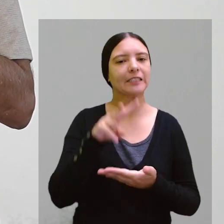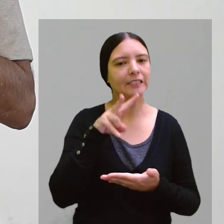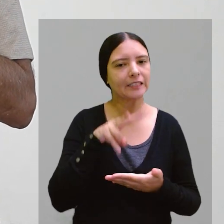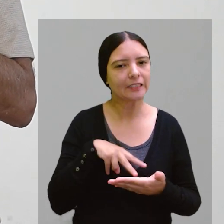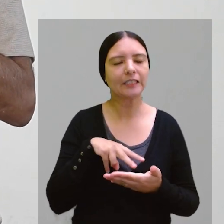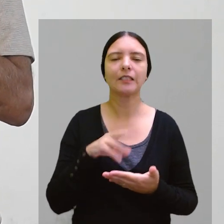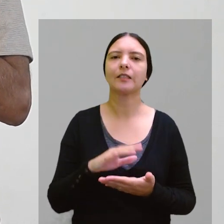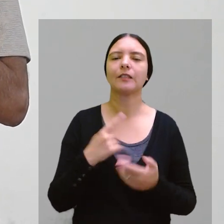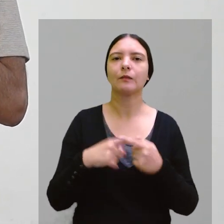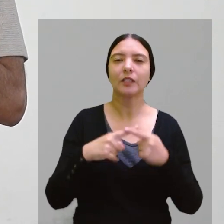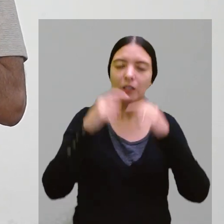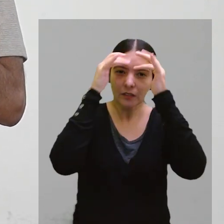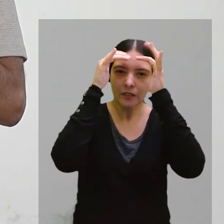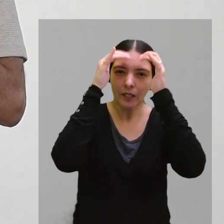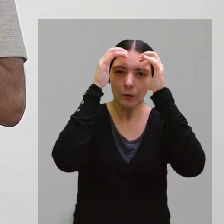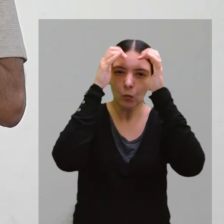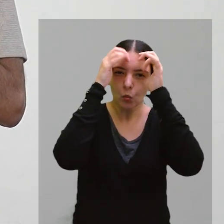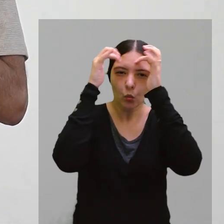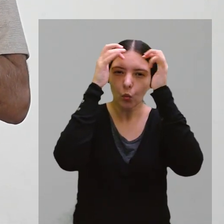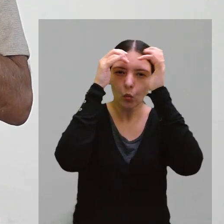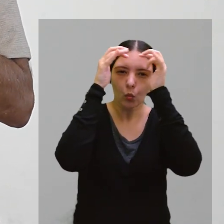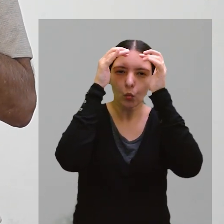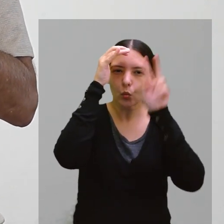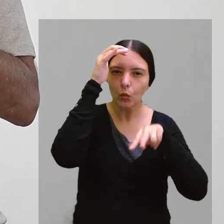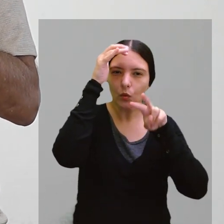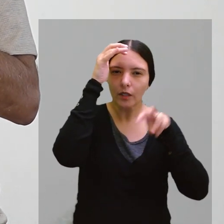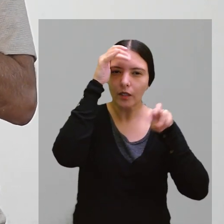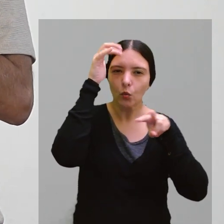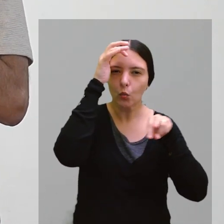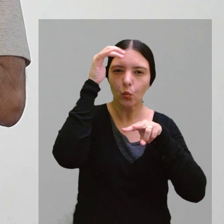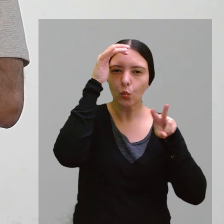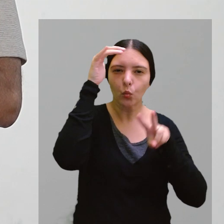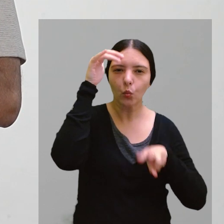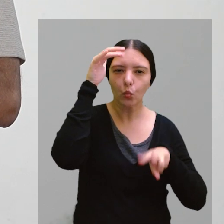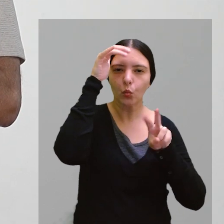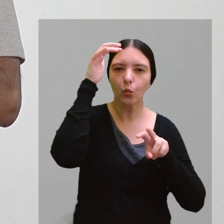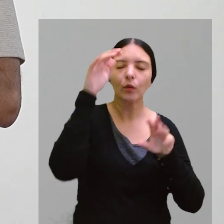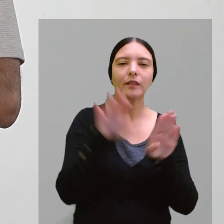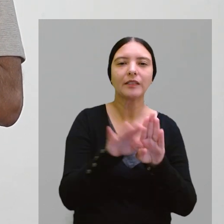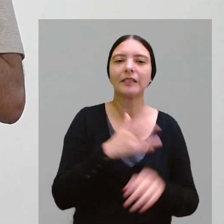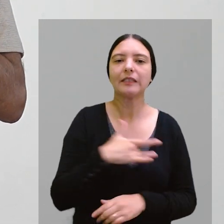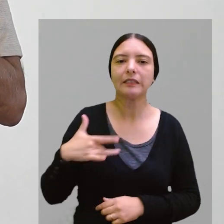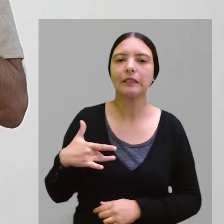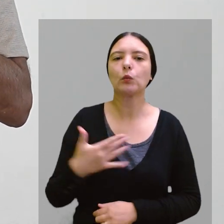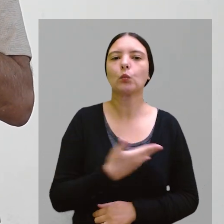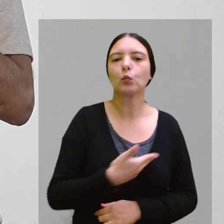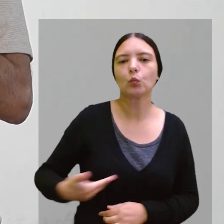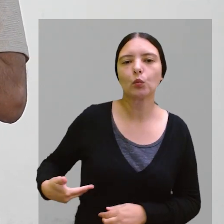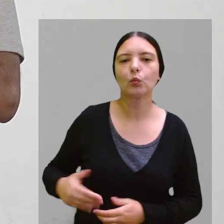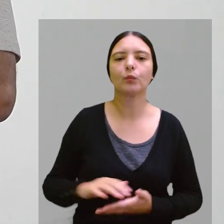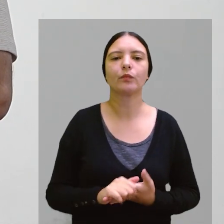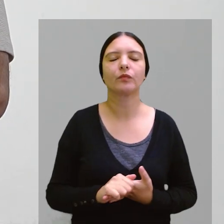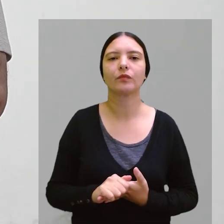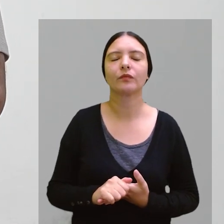Ler é musculatura para o cérebro. Ler é uma questão de saúde pública. Ler é uma